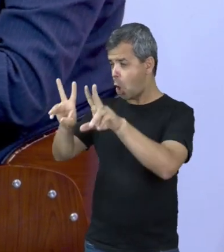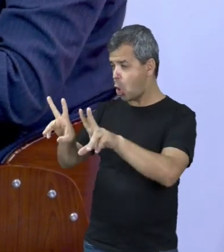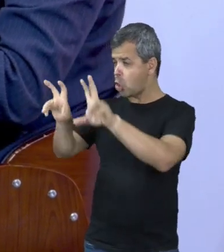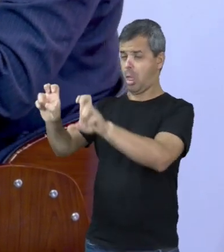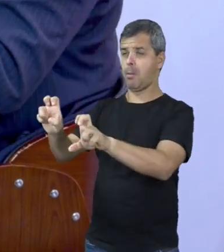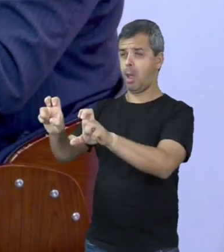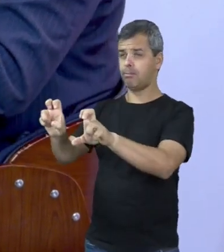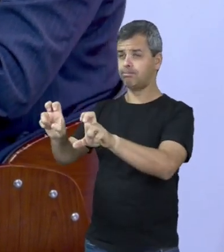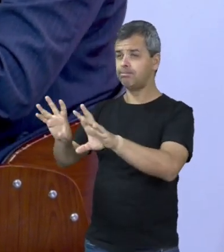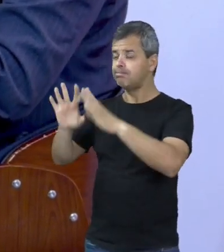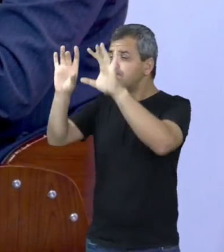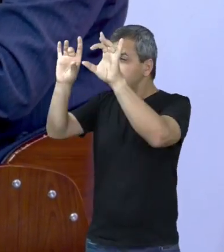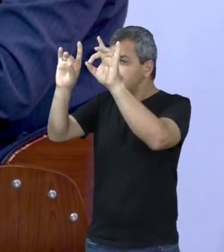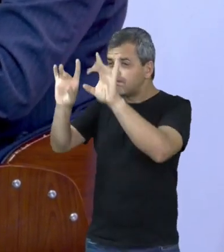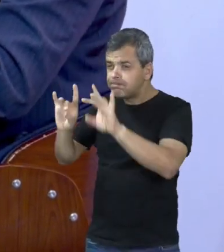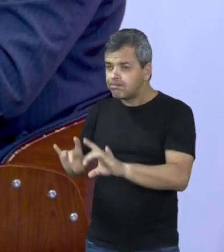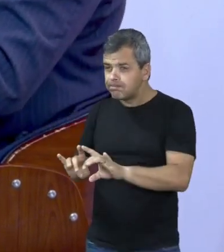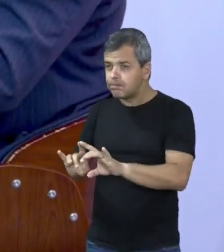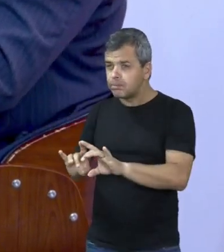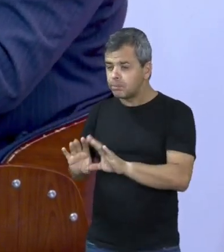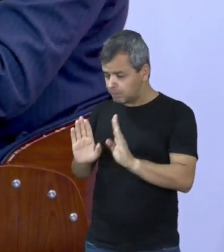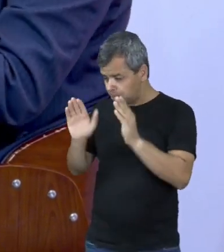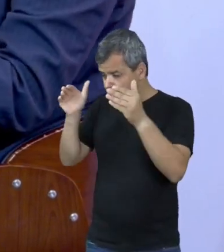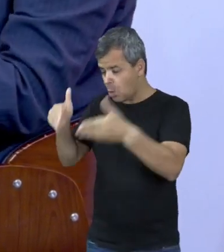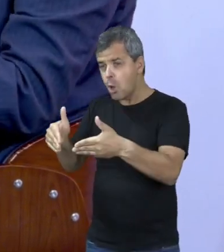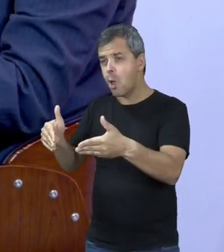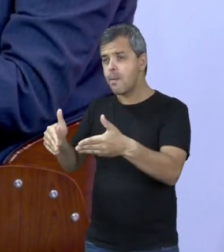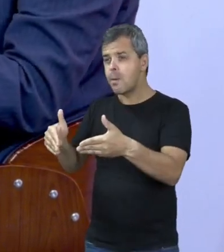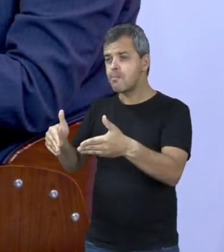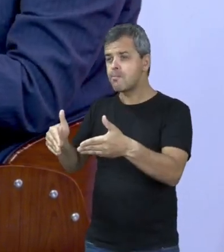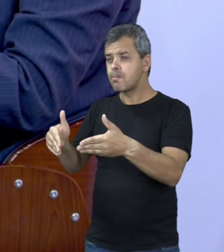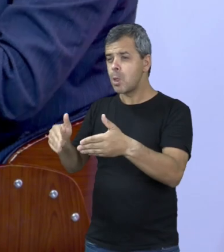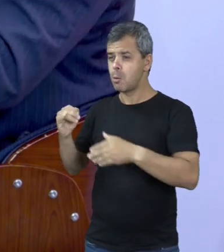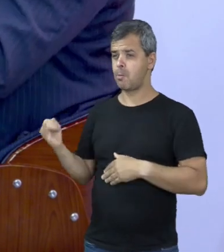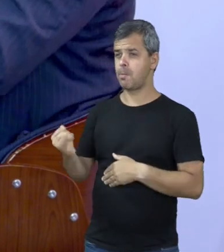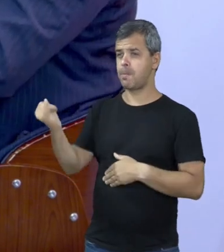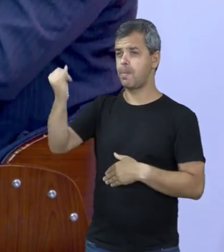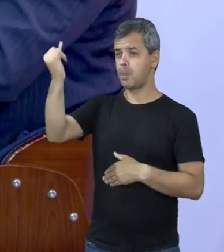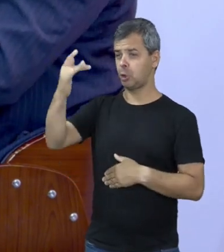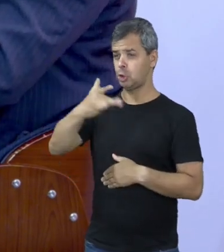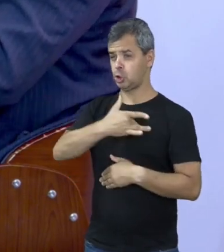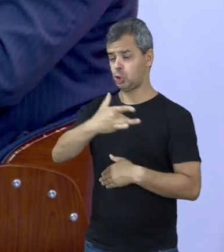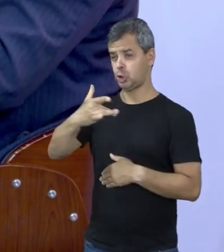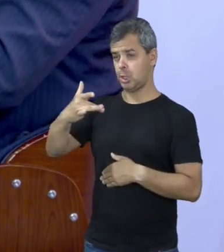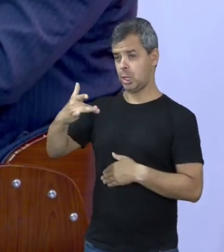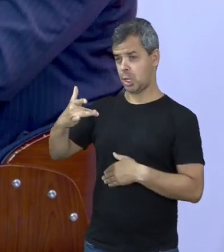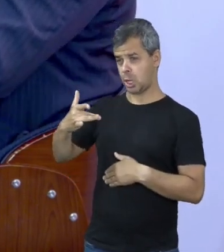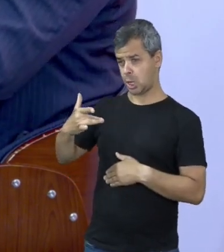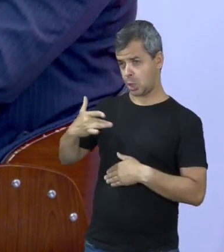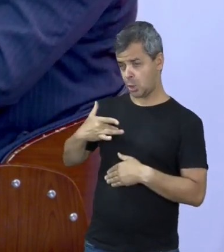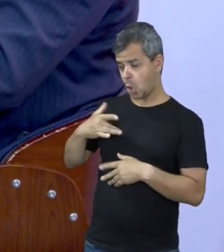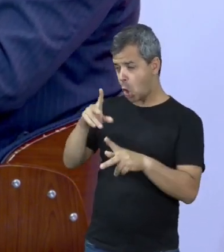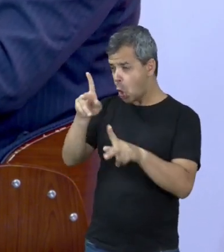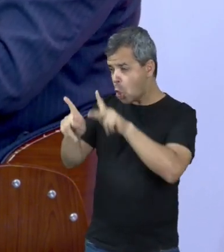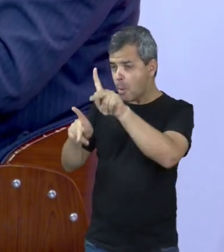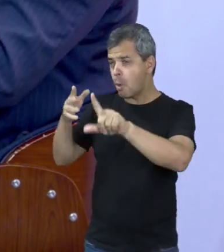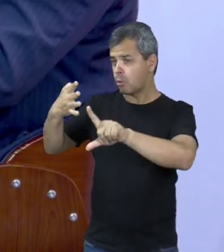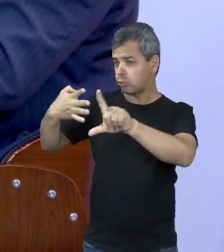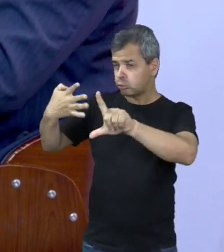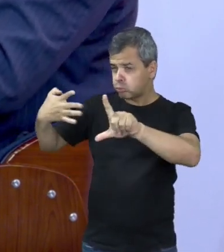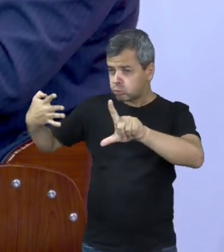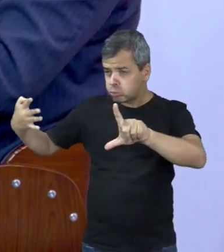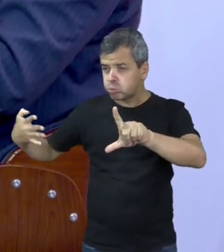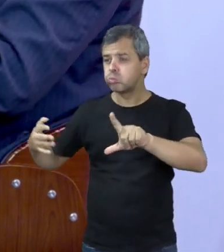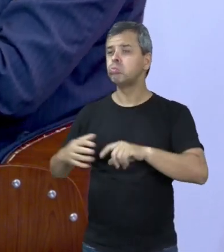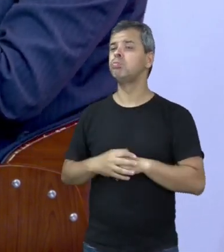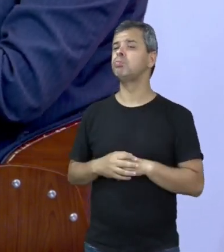assunto específico e super importante, que é a questão da saúde, dessa população, das